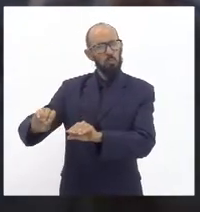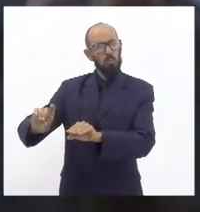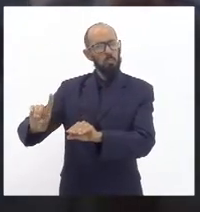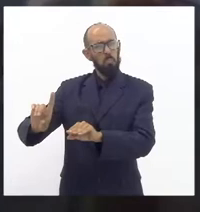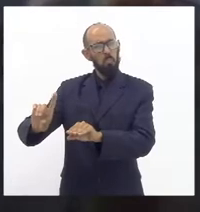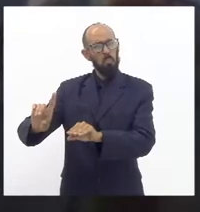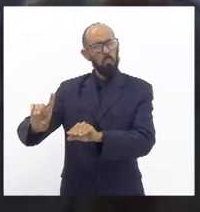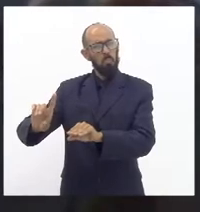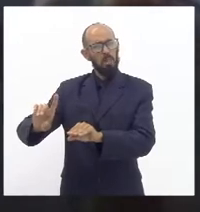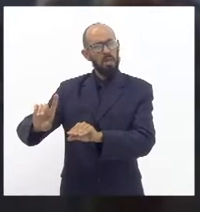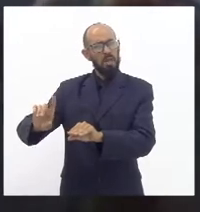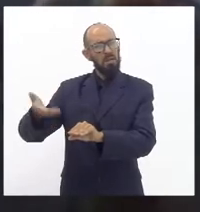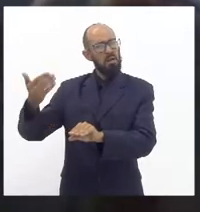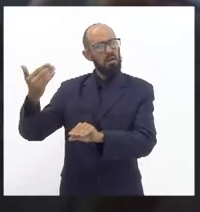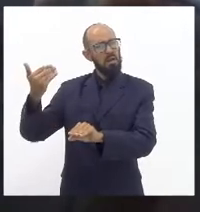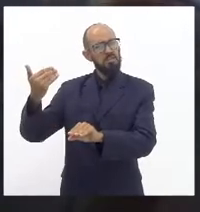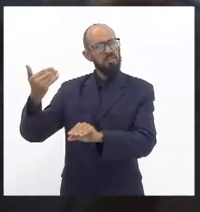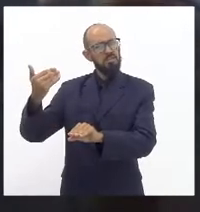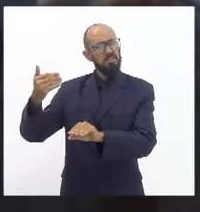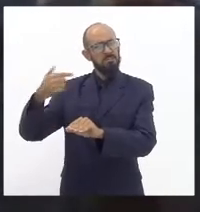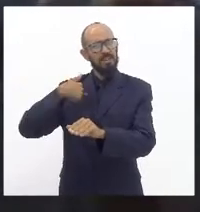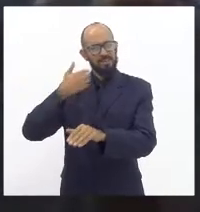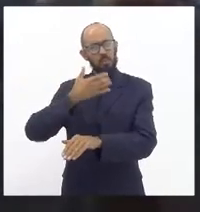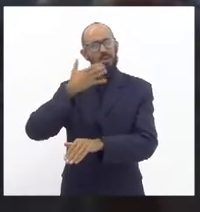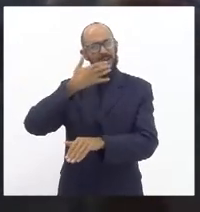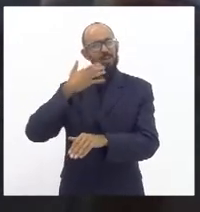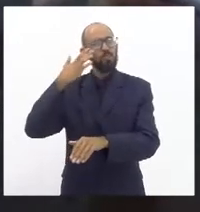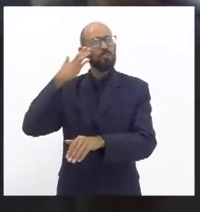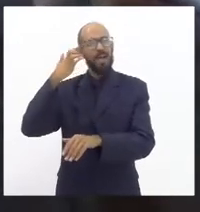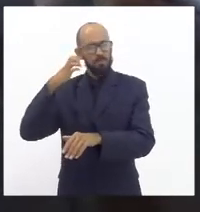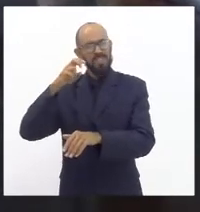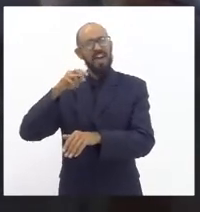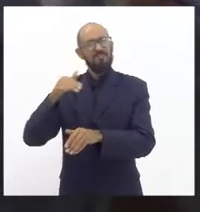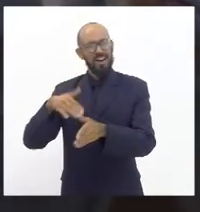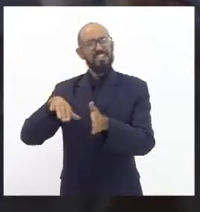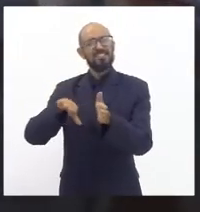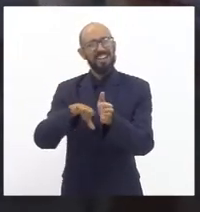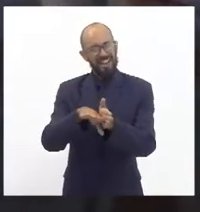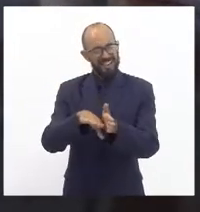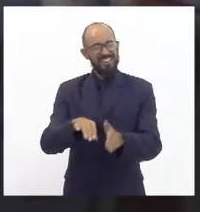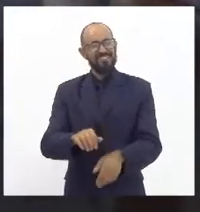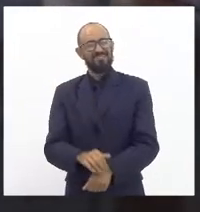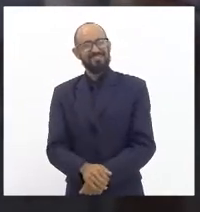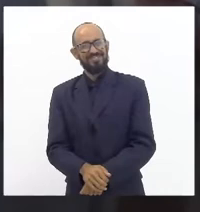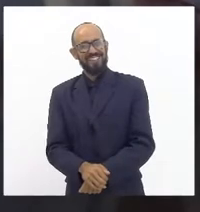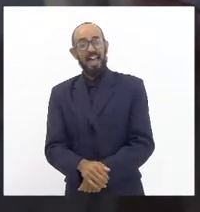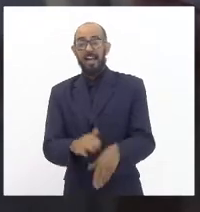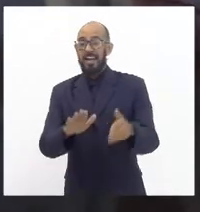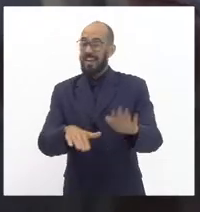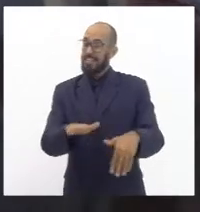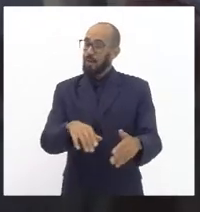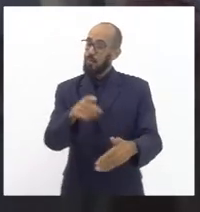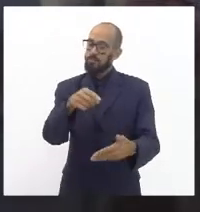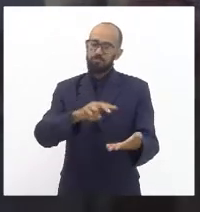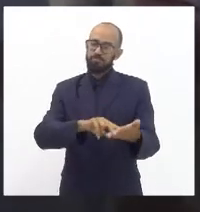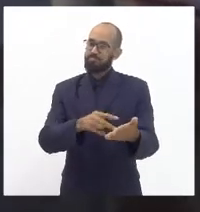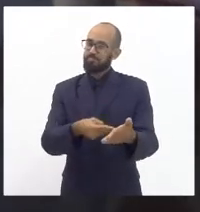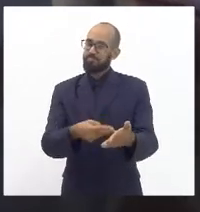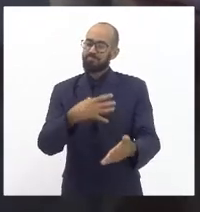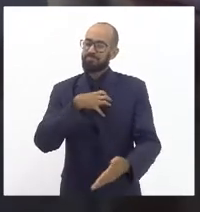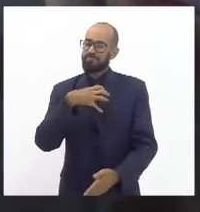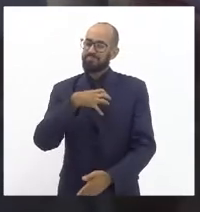faz escuro mas eu canto porque amanhã vai chegar e cada um interprete esses versos